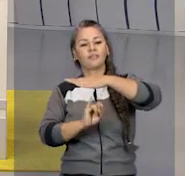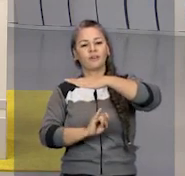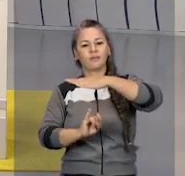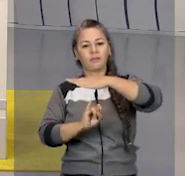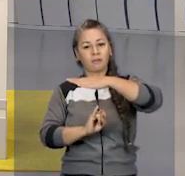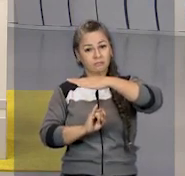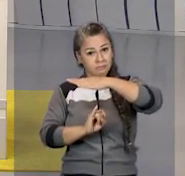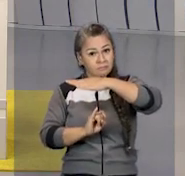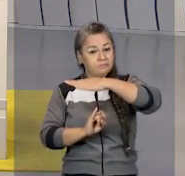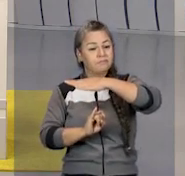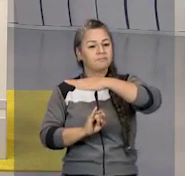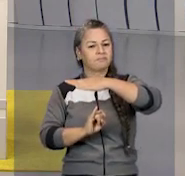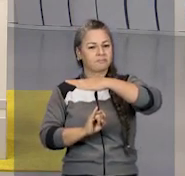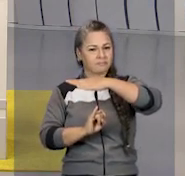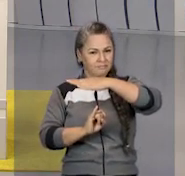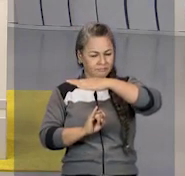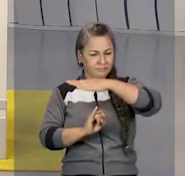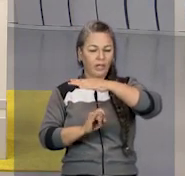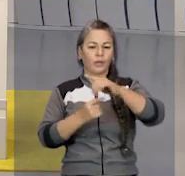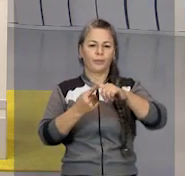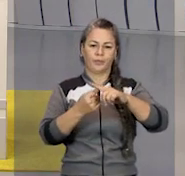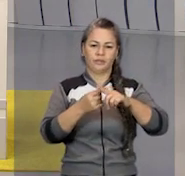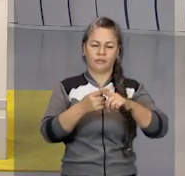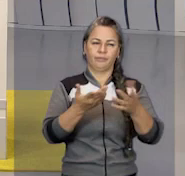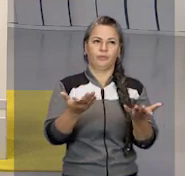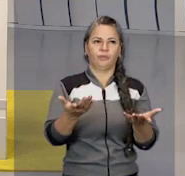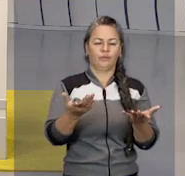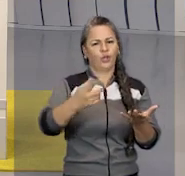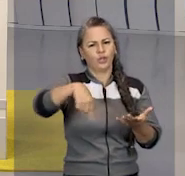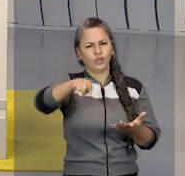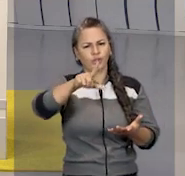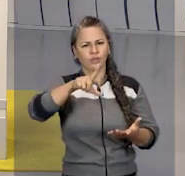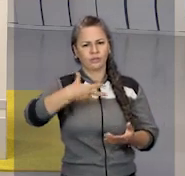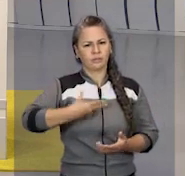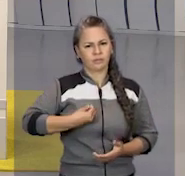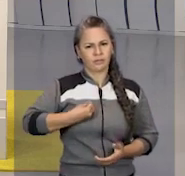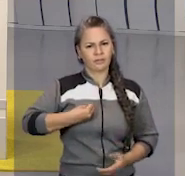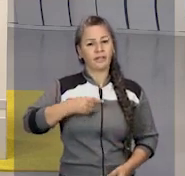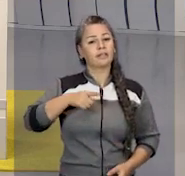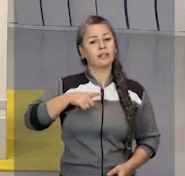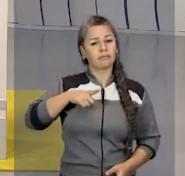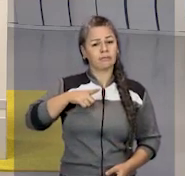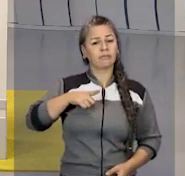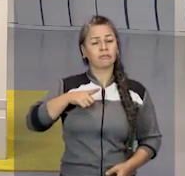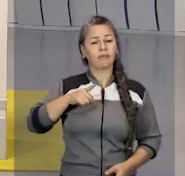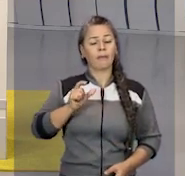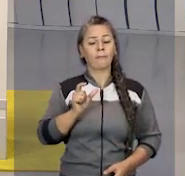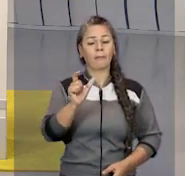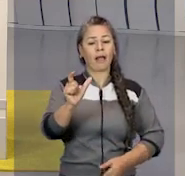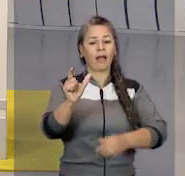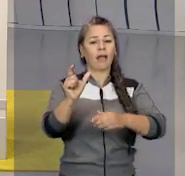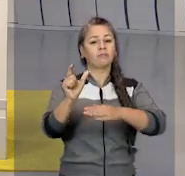existem maneiras mais formais de falar o aumentativo, tá? E maneiras